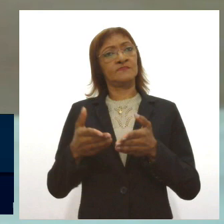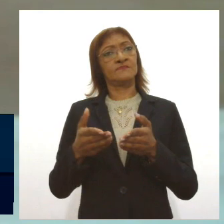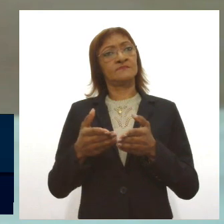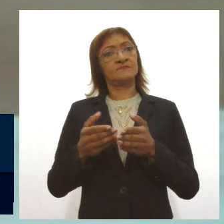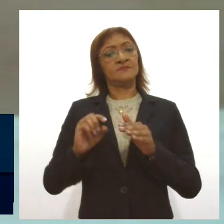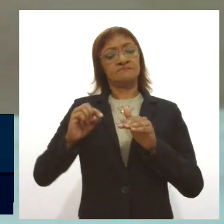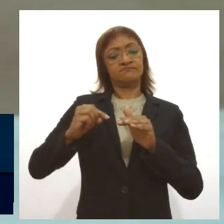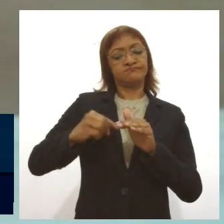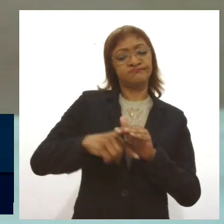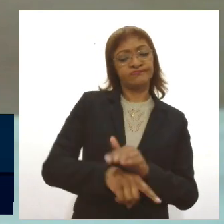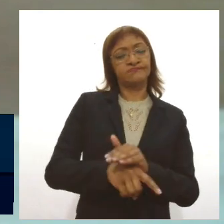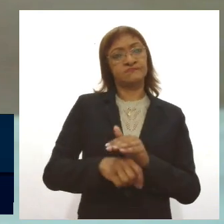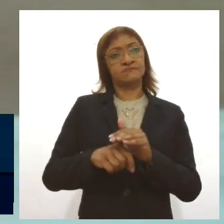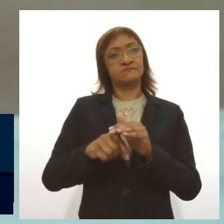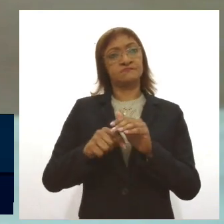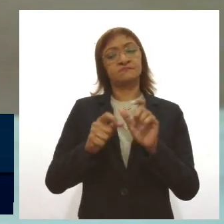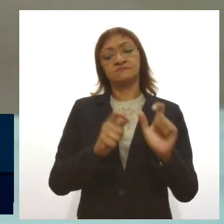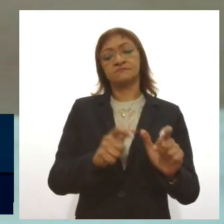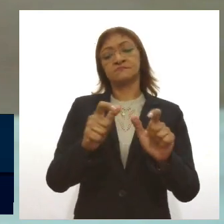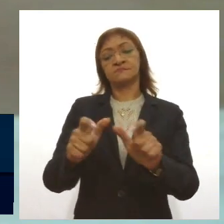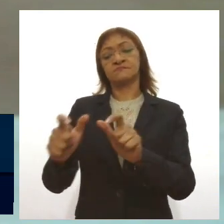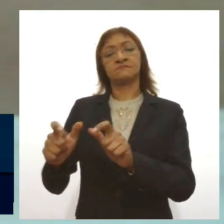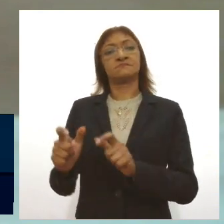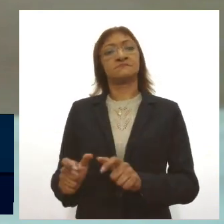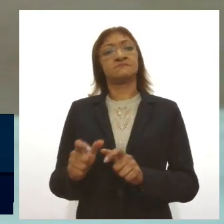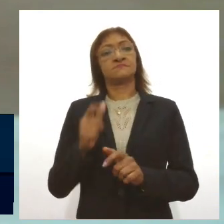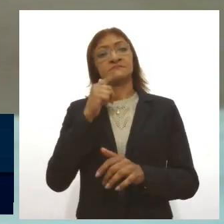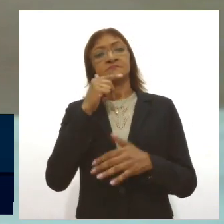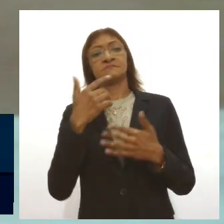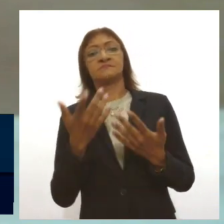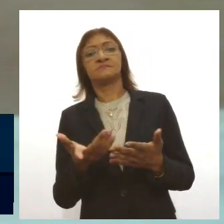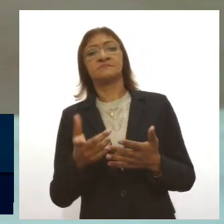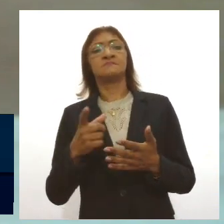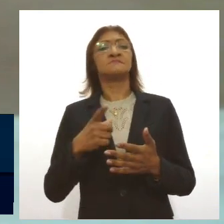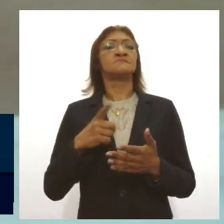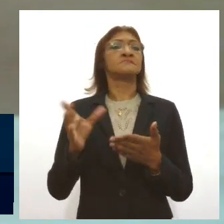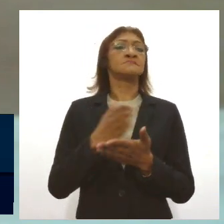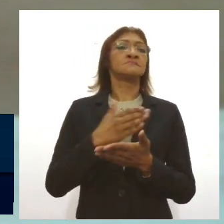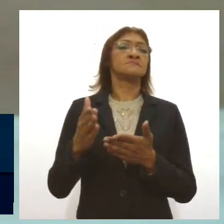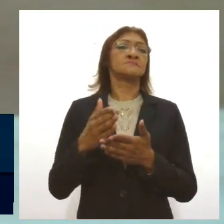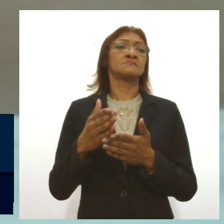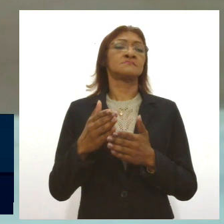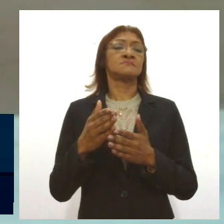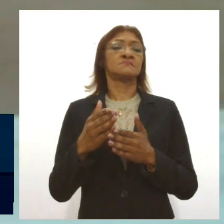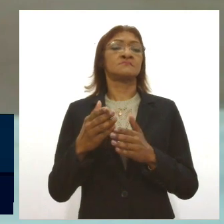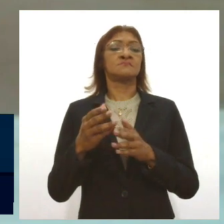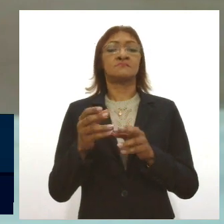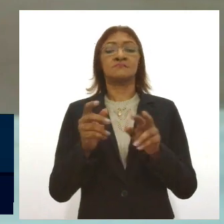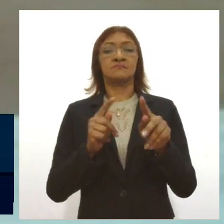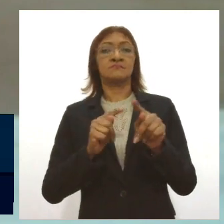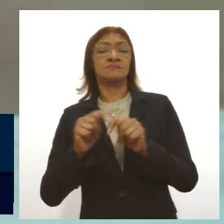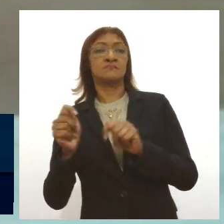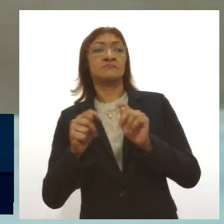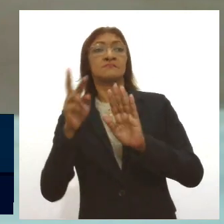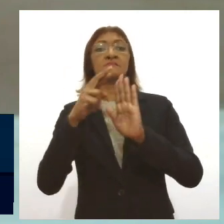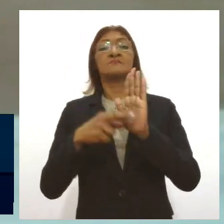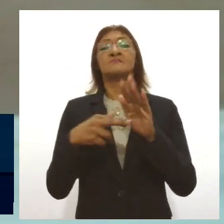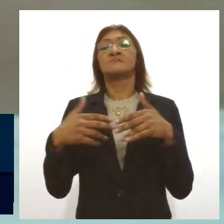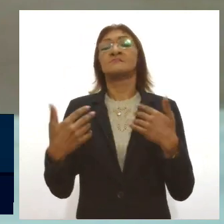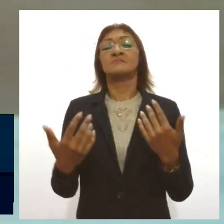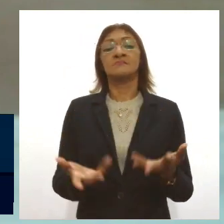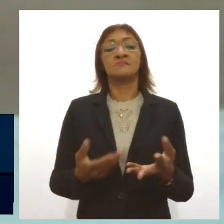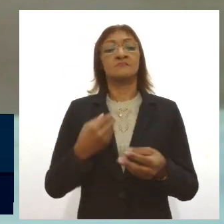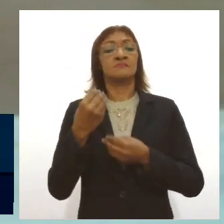de poços artesianos, se existe, lógico, um controle. Nós sabemos que, em tese, deveria ter uma